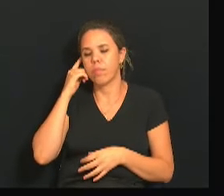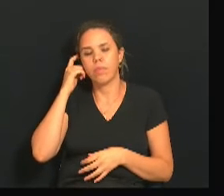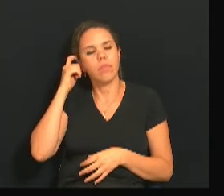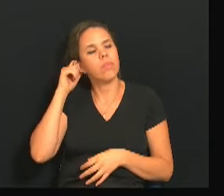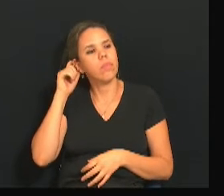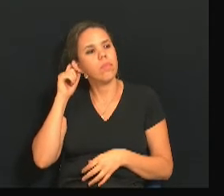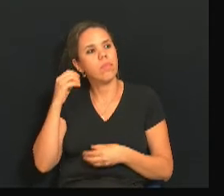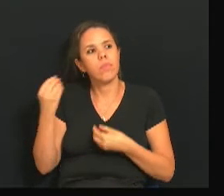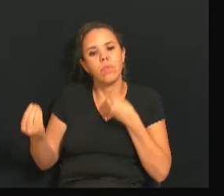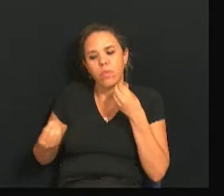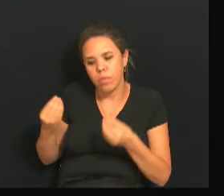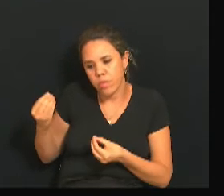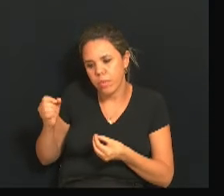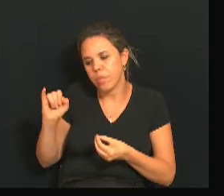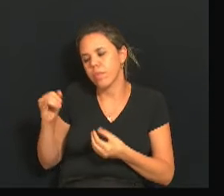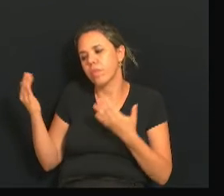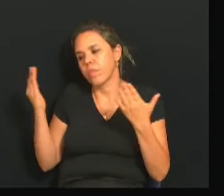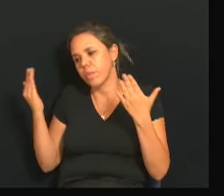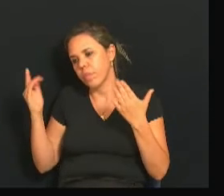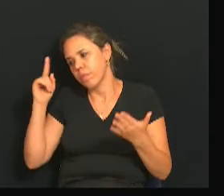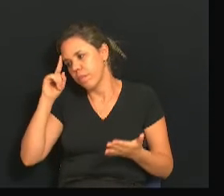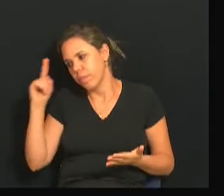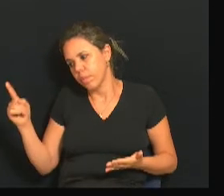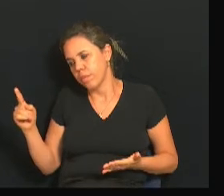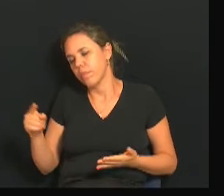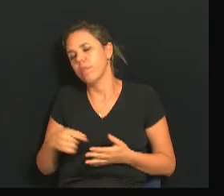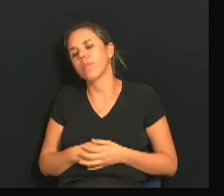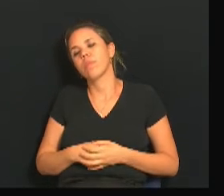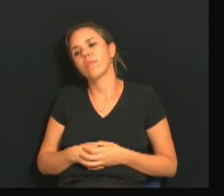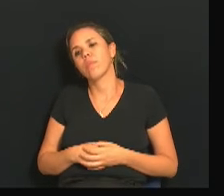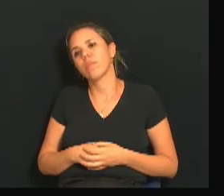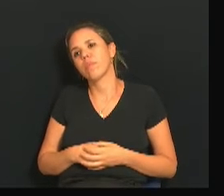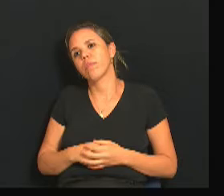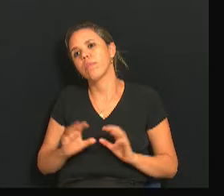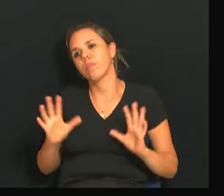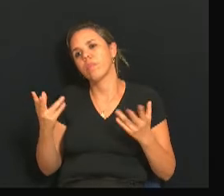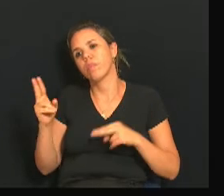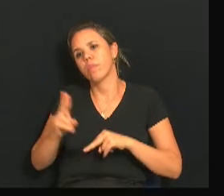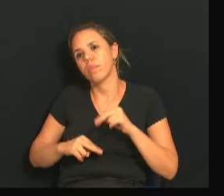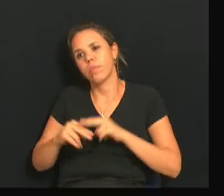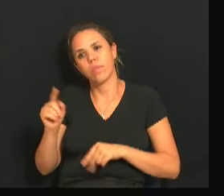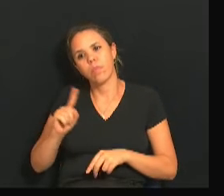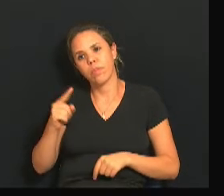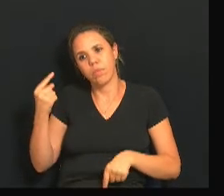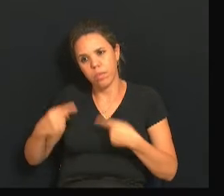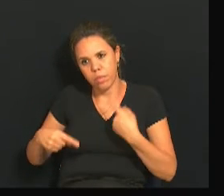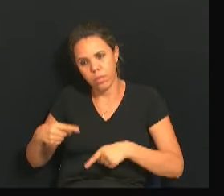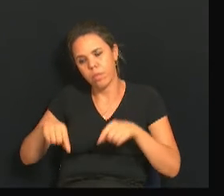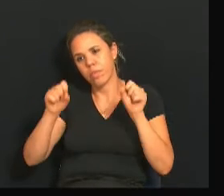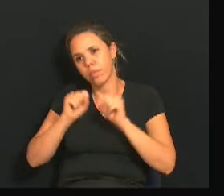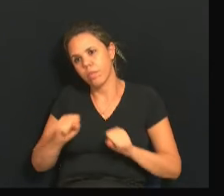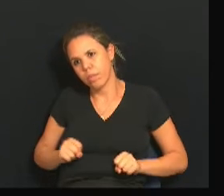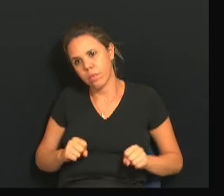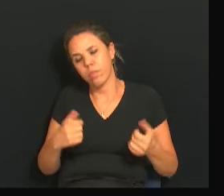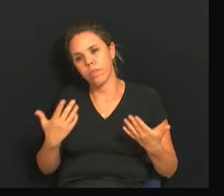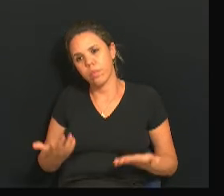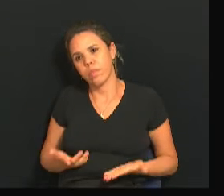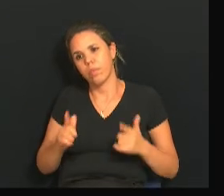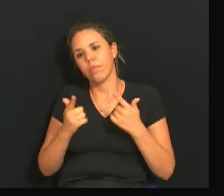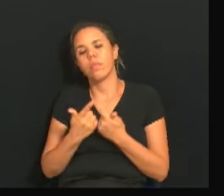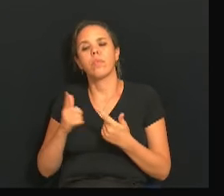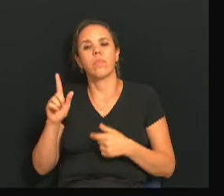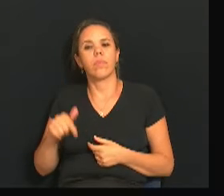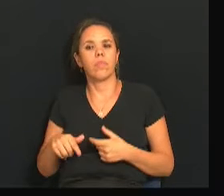que qual vai ser a data da festa junina? Não, a gente quer discutir o sistema. E a gestão democrática ela